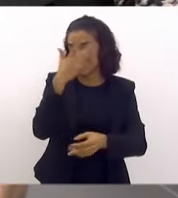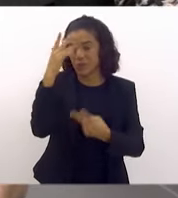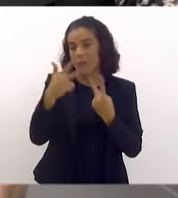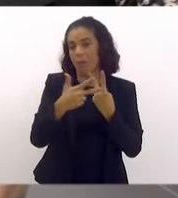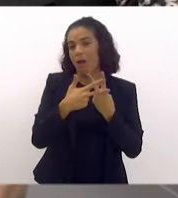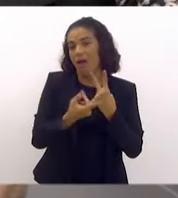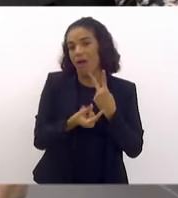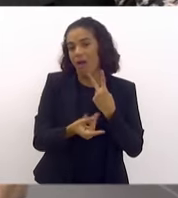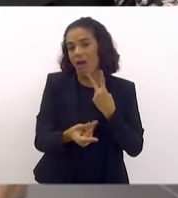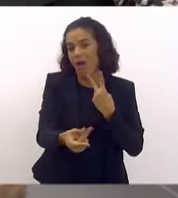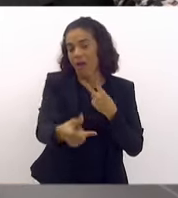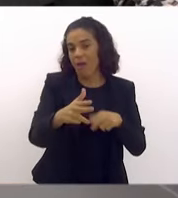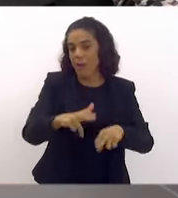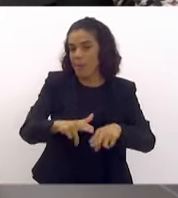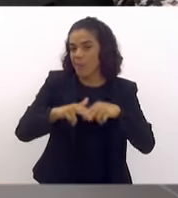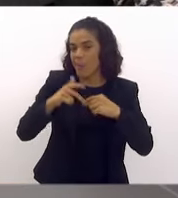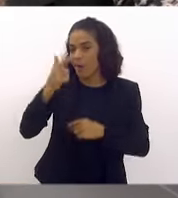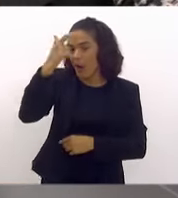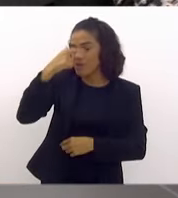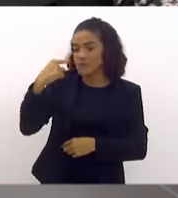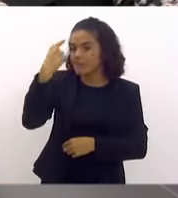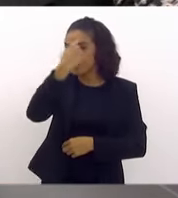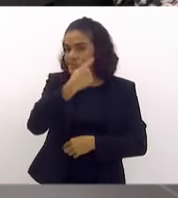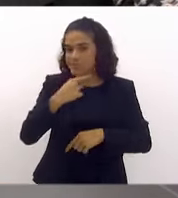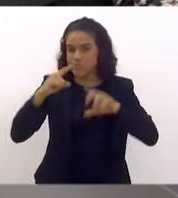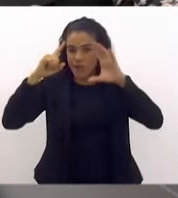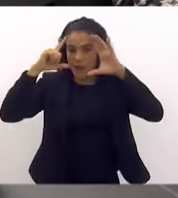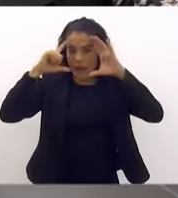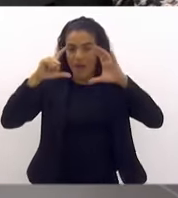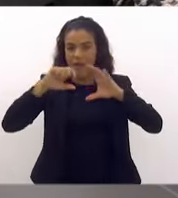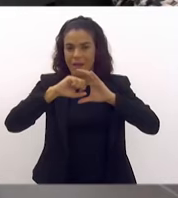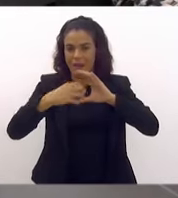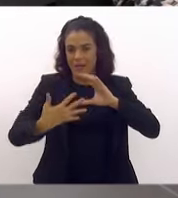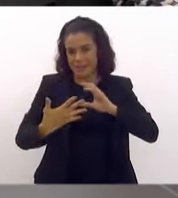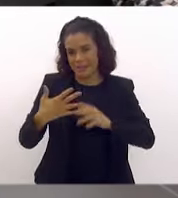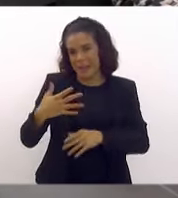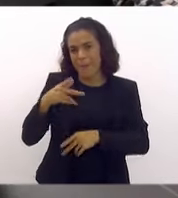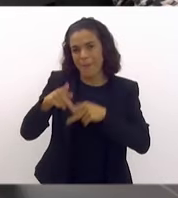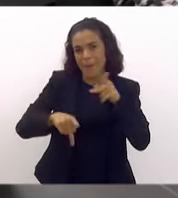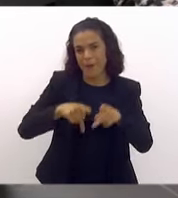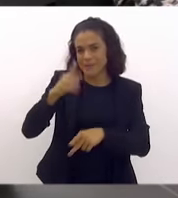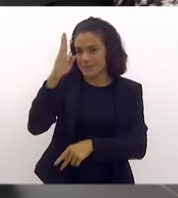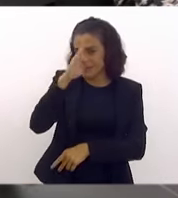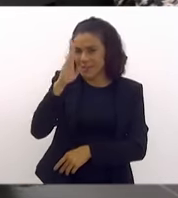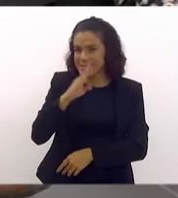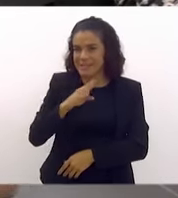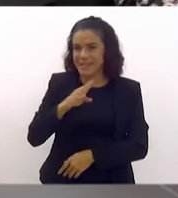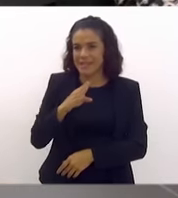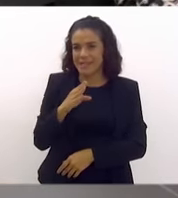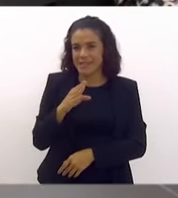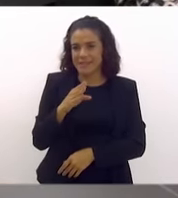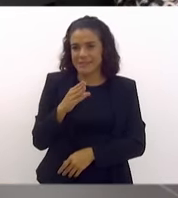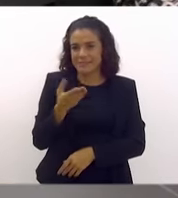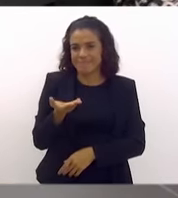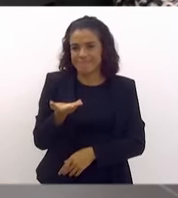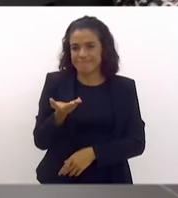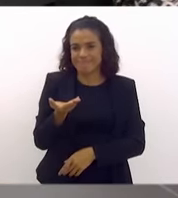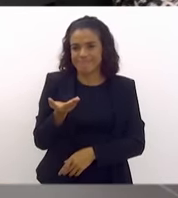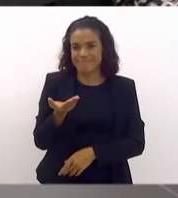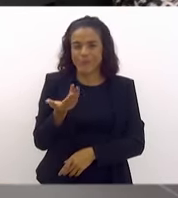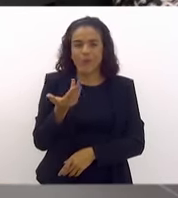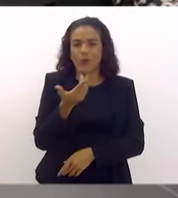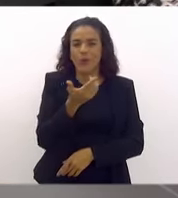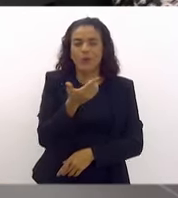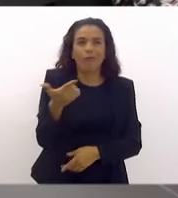né por conta de simil o povo brasileiro é extremamente não há como você